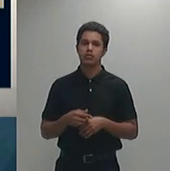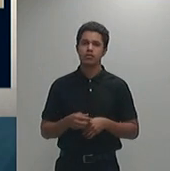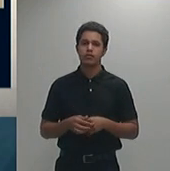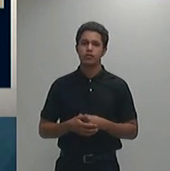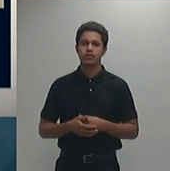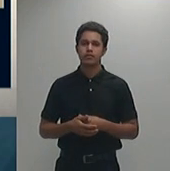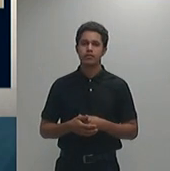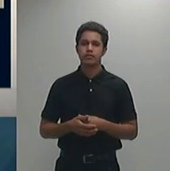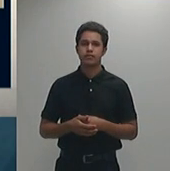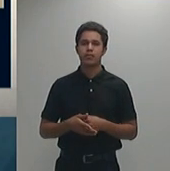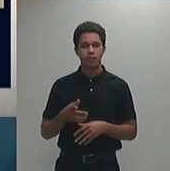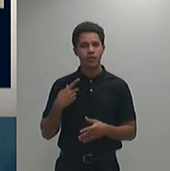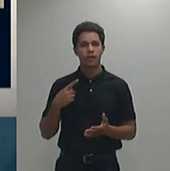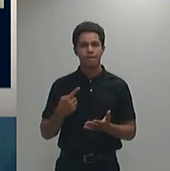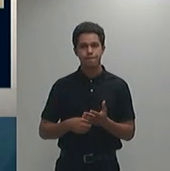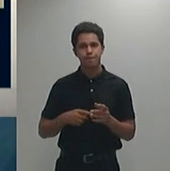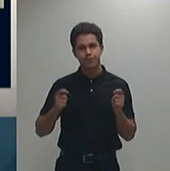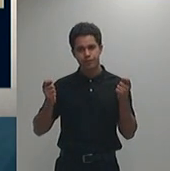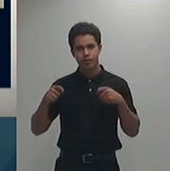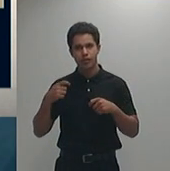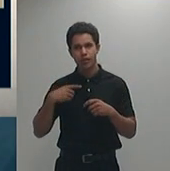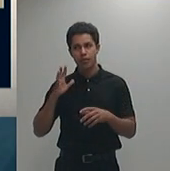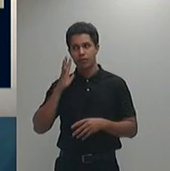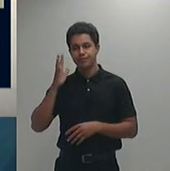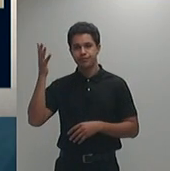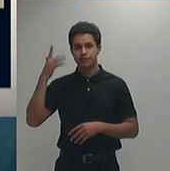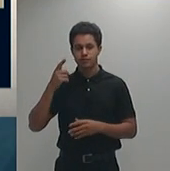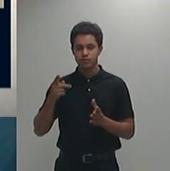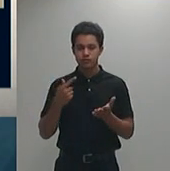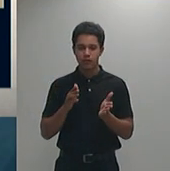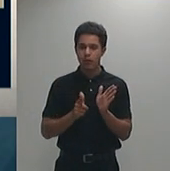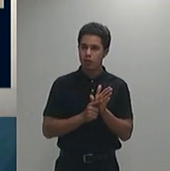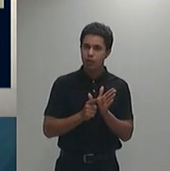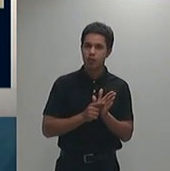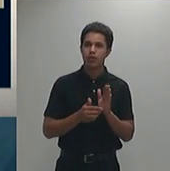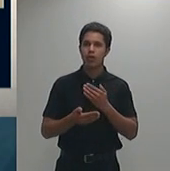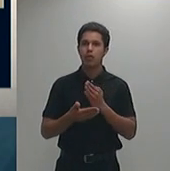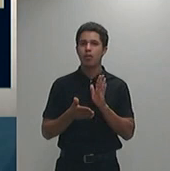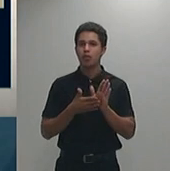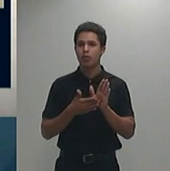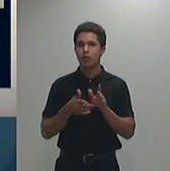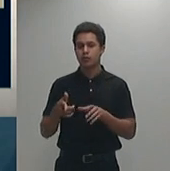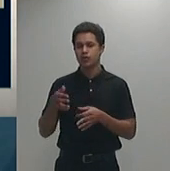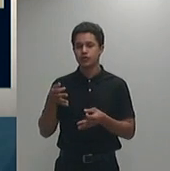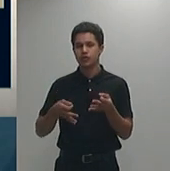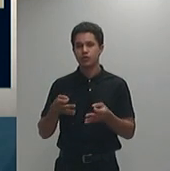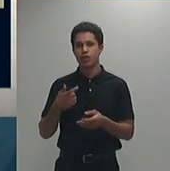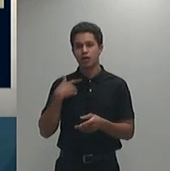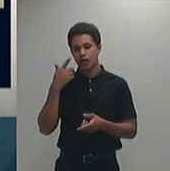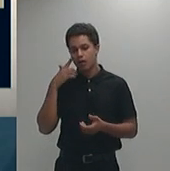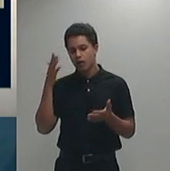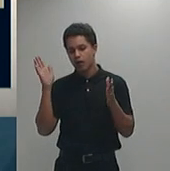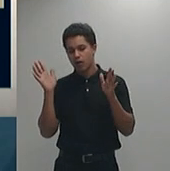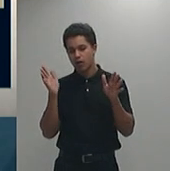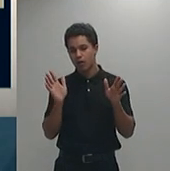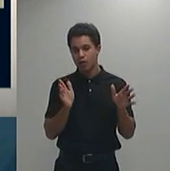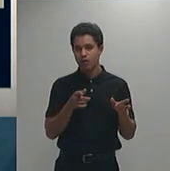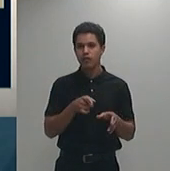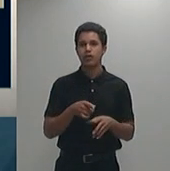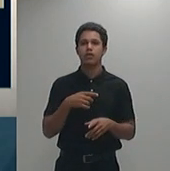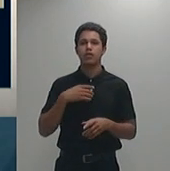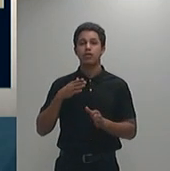efetivamente competente para resolver a causa a porta julgamento conferindo instrumento processual eficaz é esse propósito e